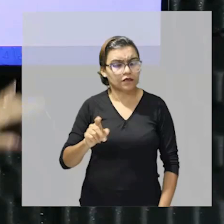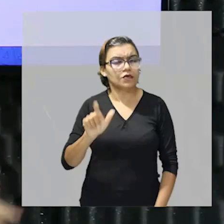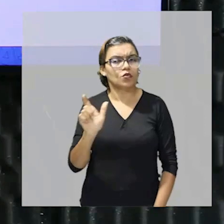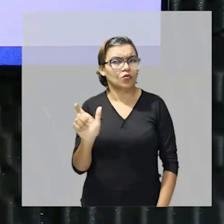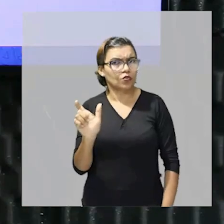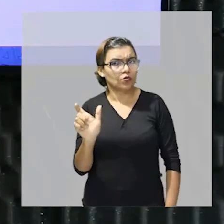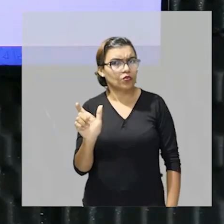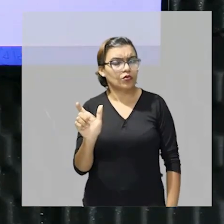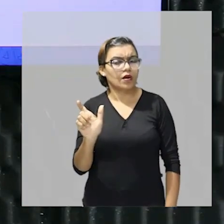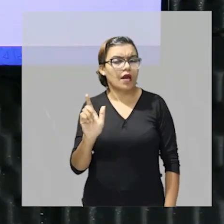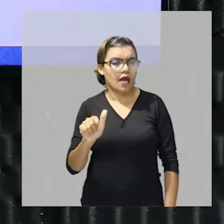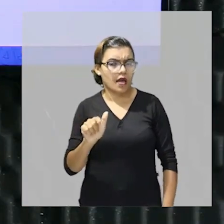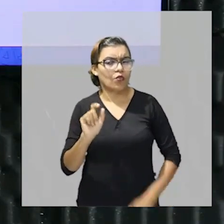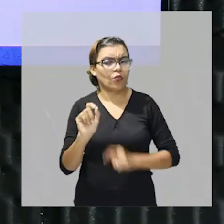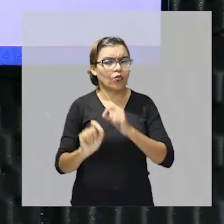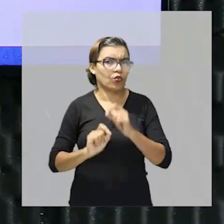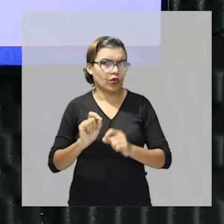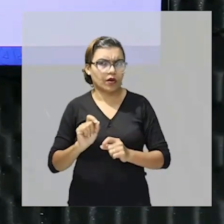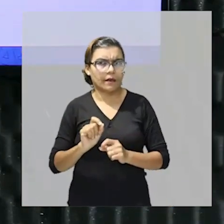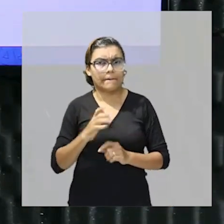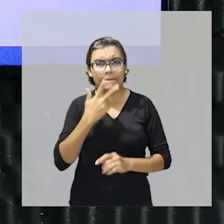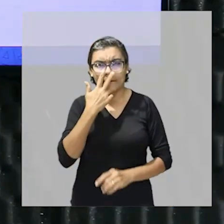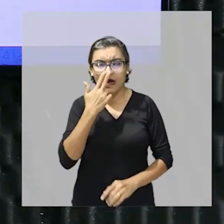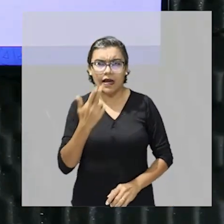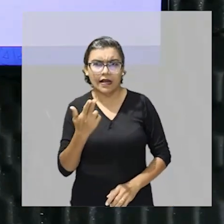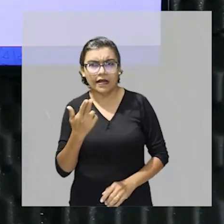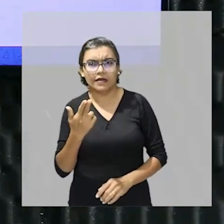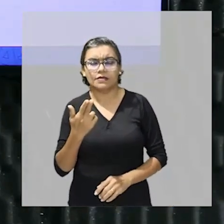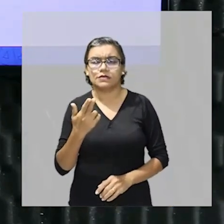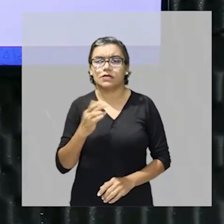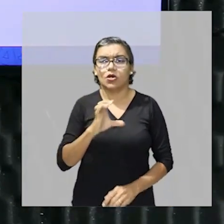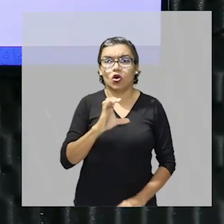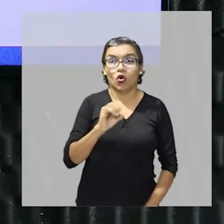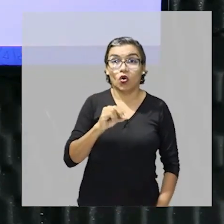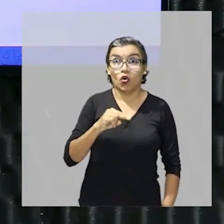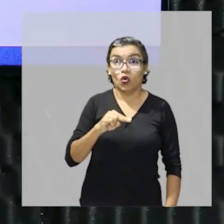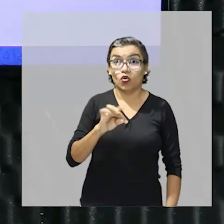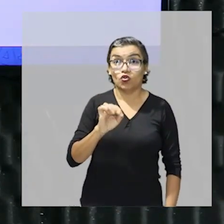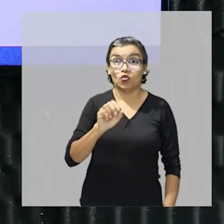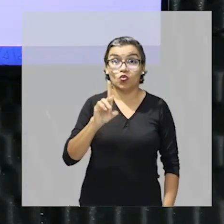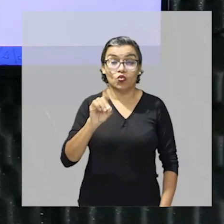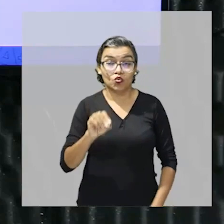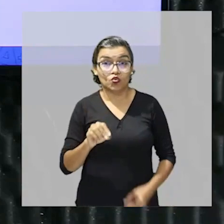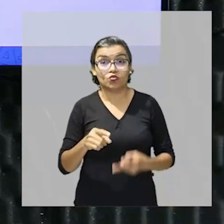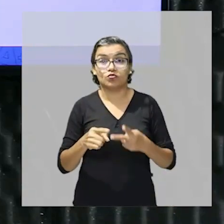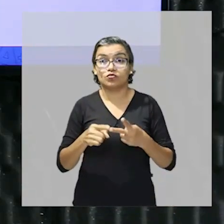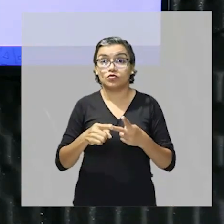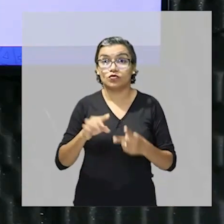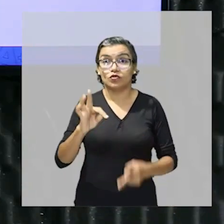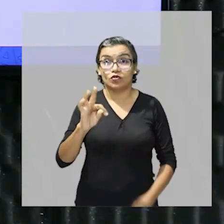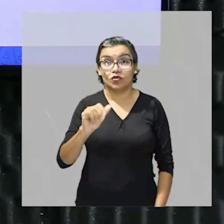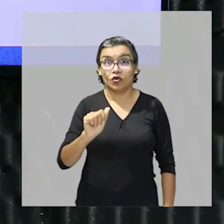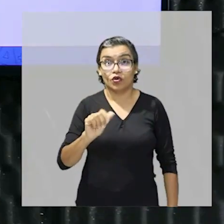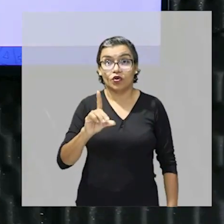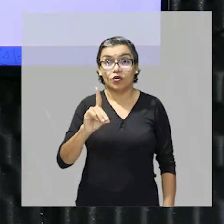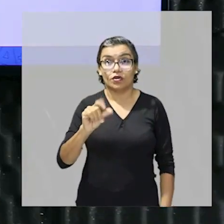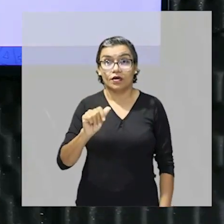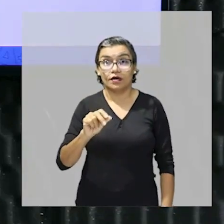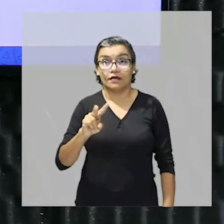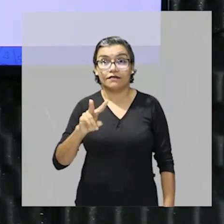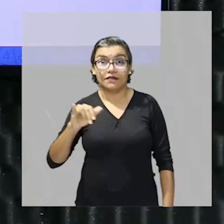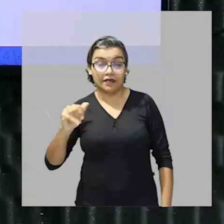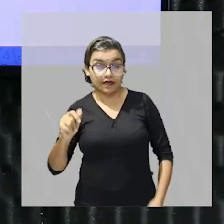however é o nosso contudo, todavia, no entanto, porém, são aquelas várias